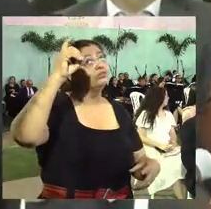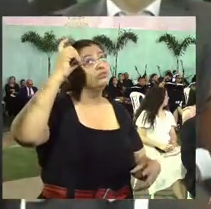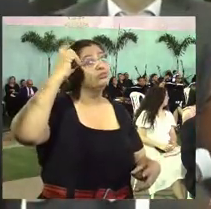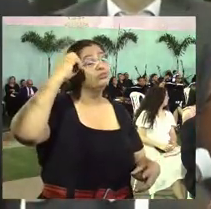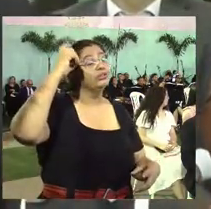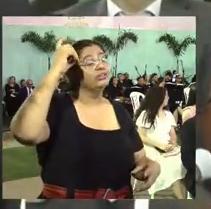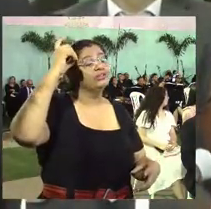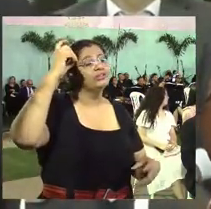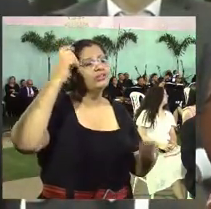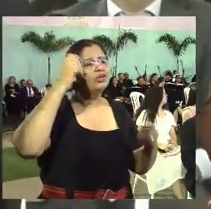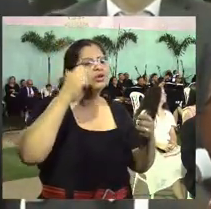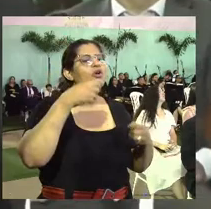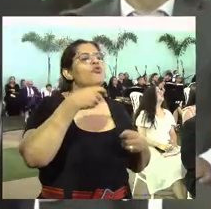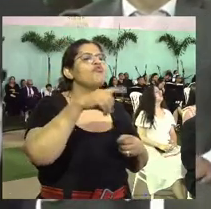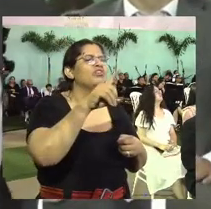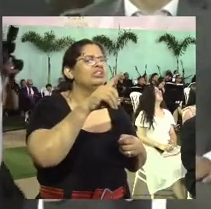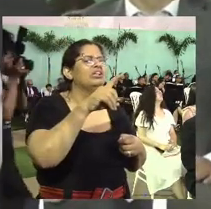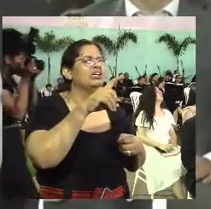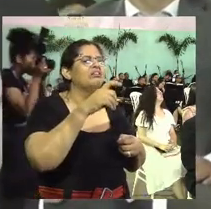falar